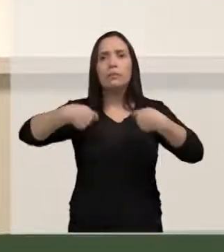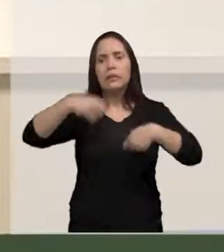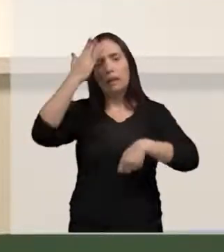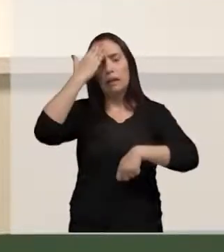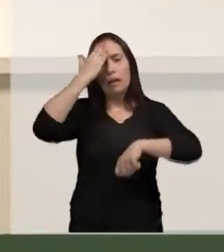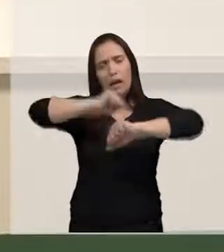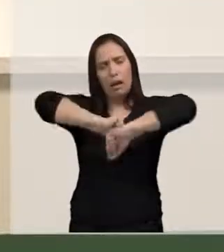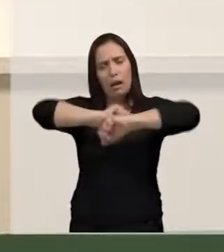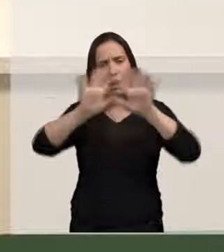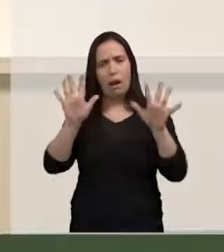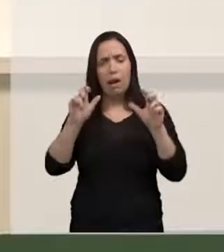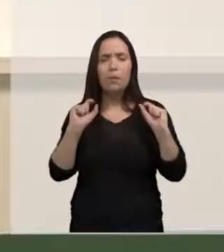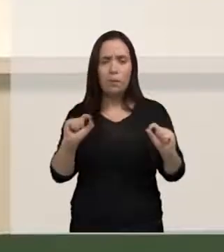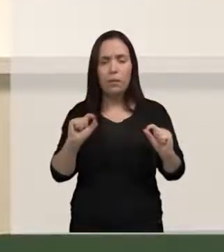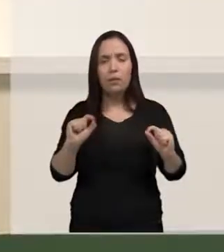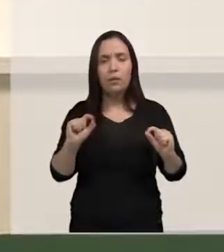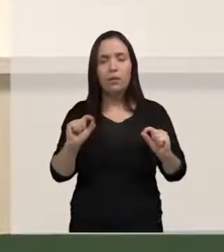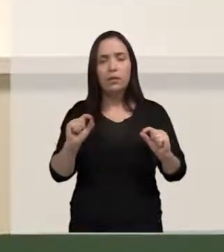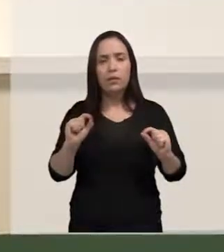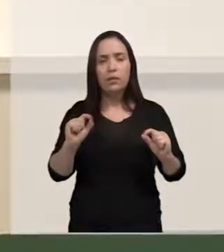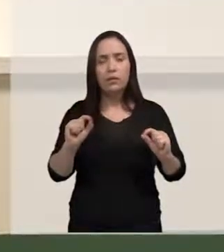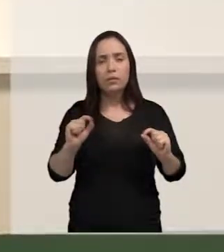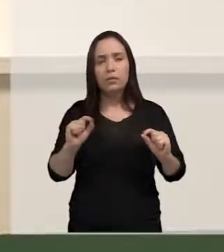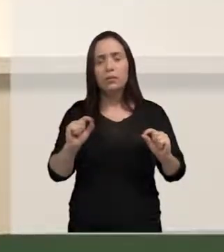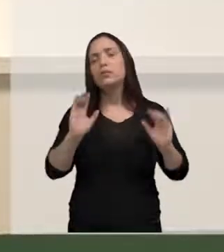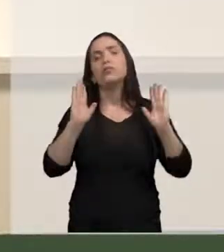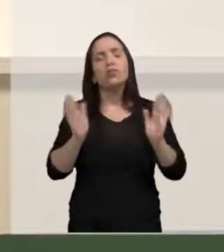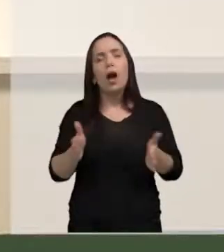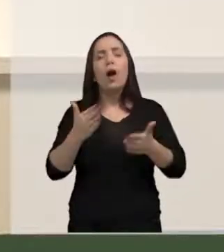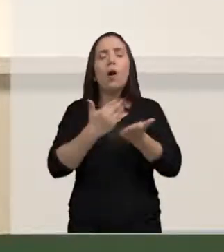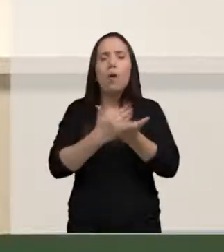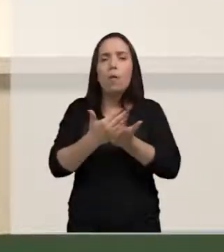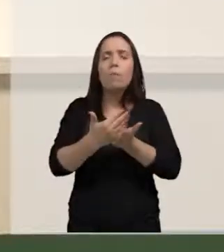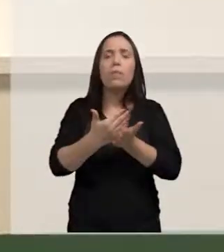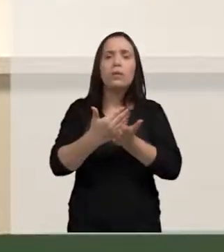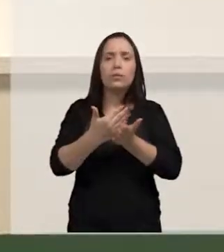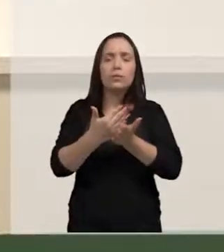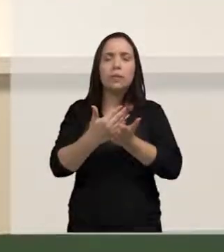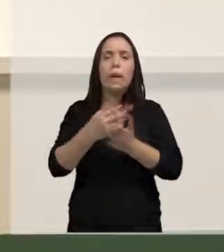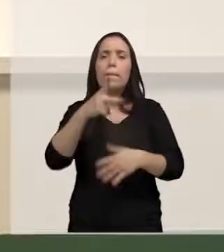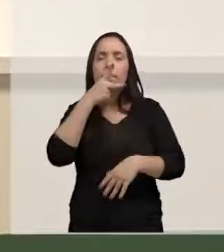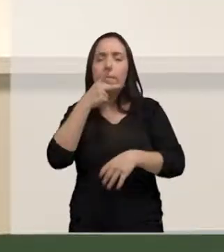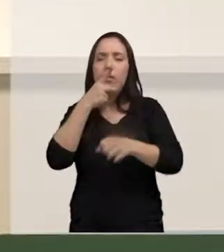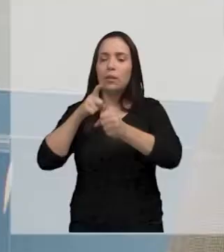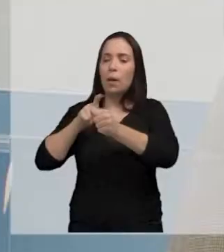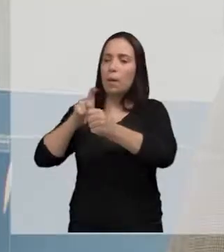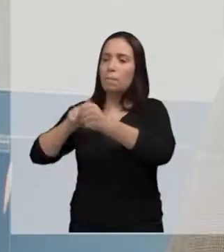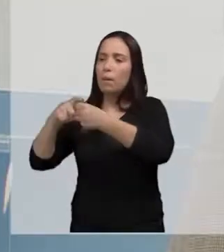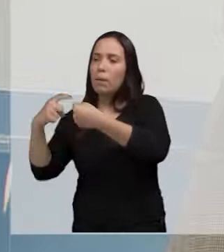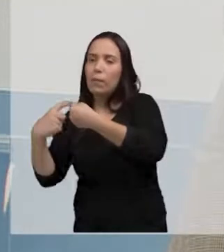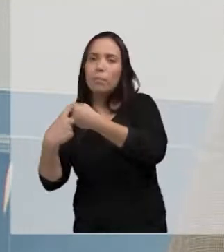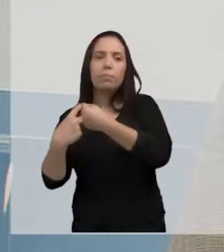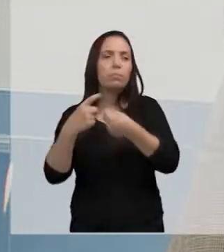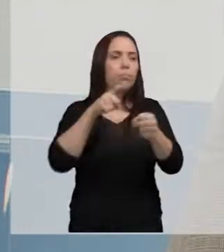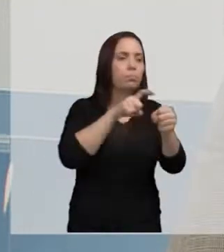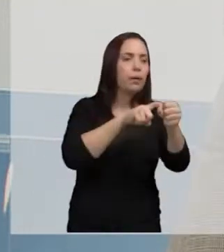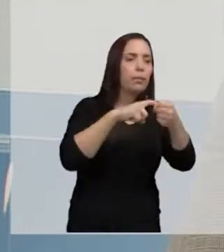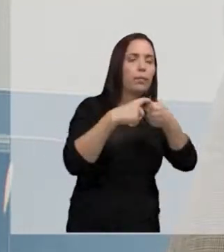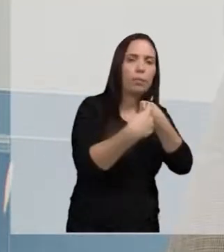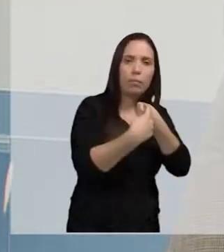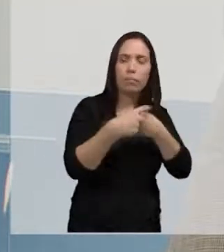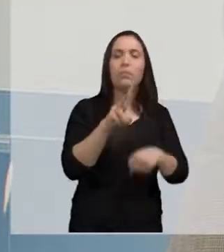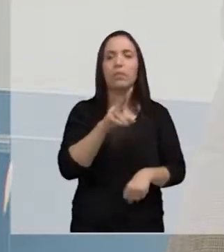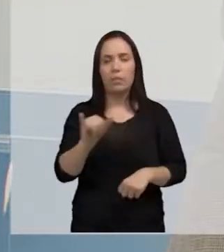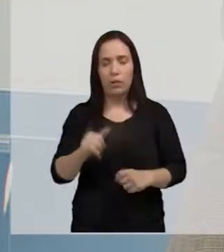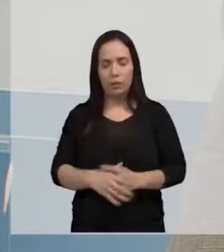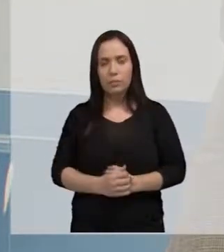que já está acontecendo definições. Já aconteceu todas as definições, nós vamos falar aqui dos partidos que foram votados nesse